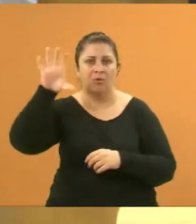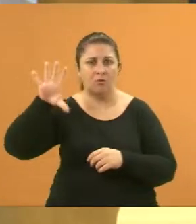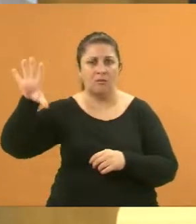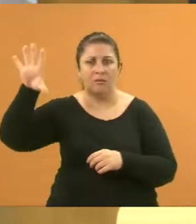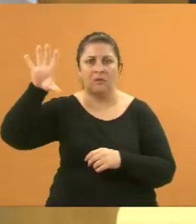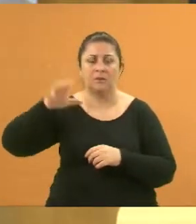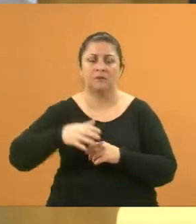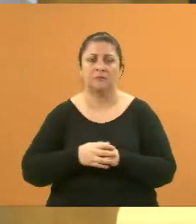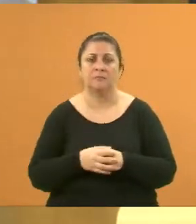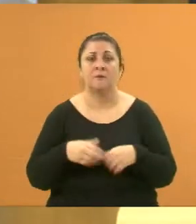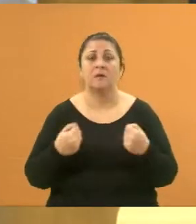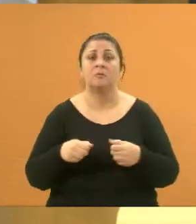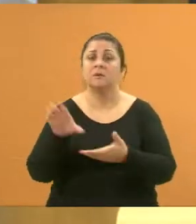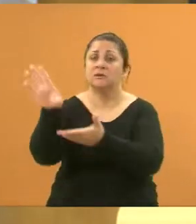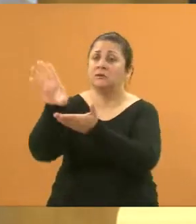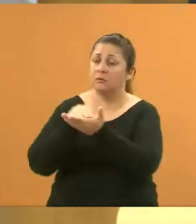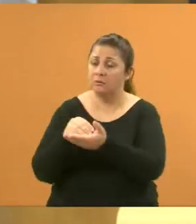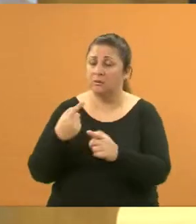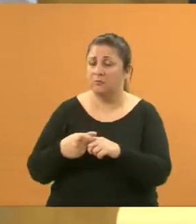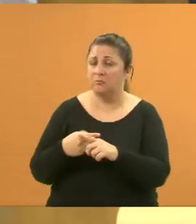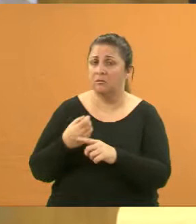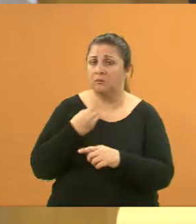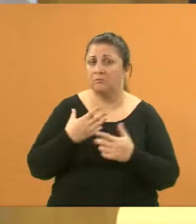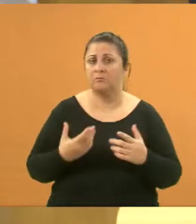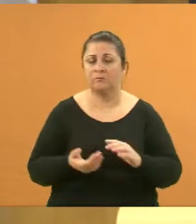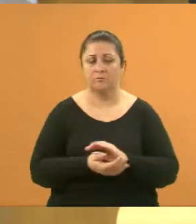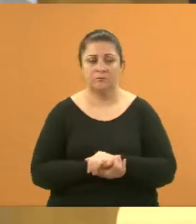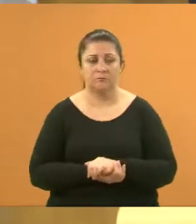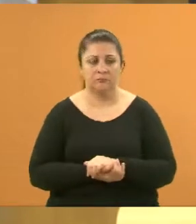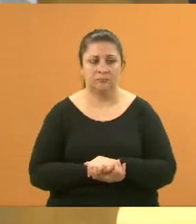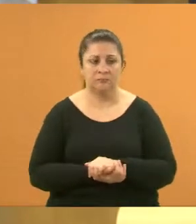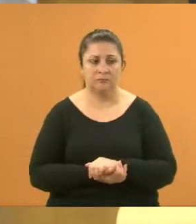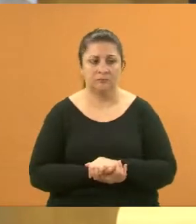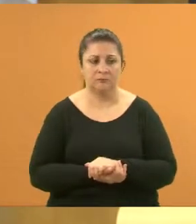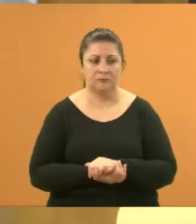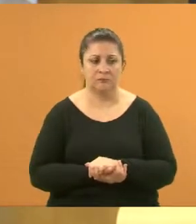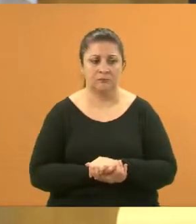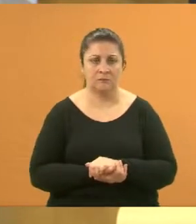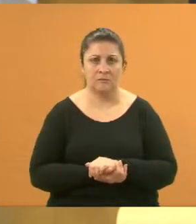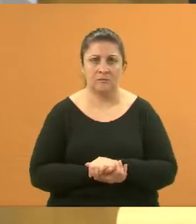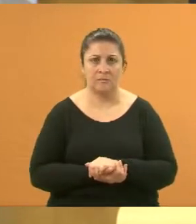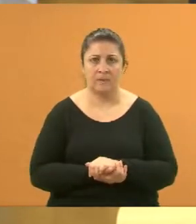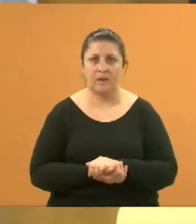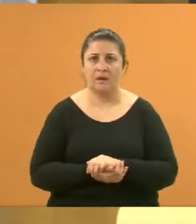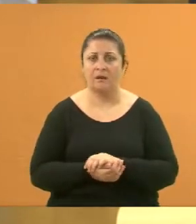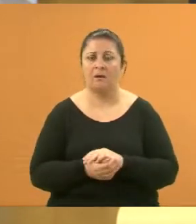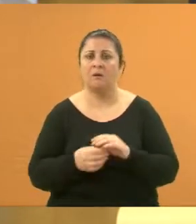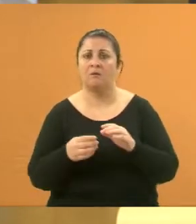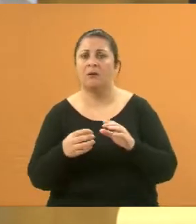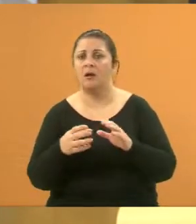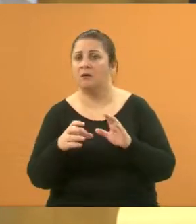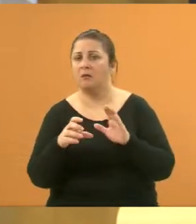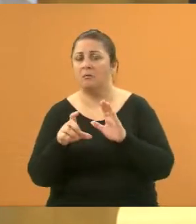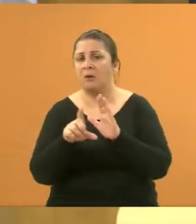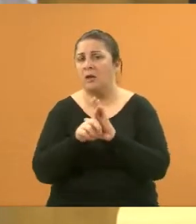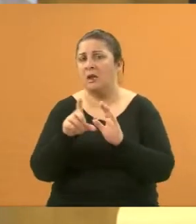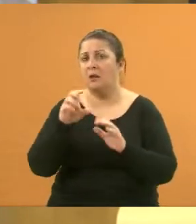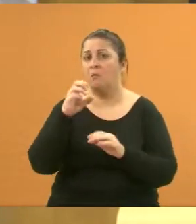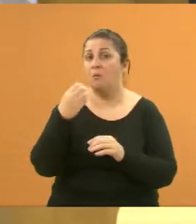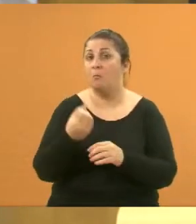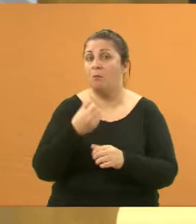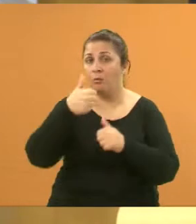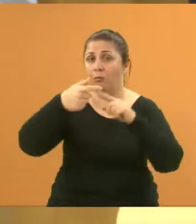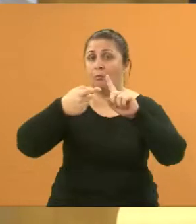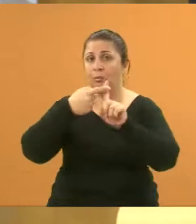a gente tem que copiar o que é bom. Chama-se sanção positiva. Vários governos da